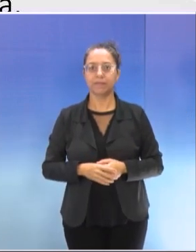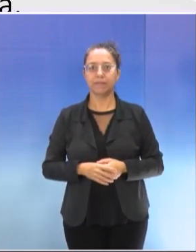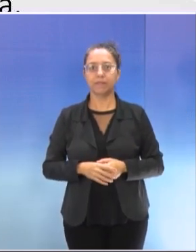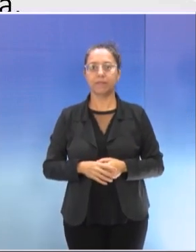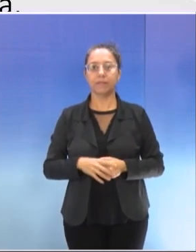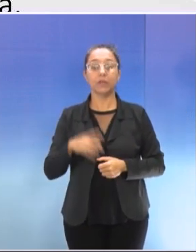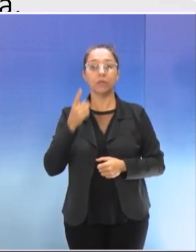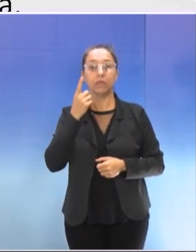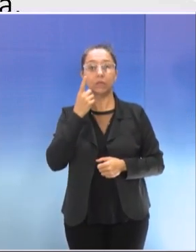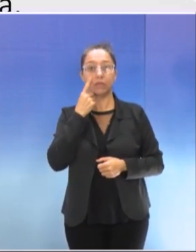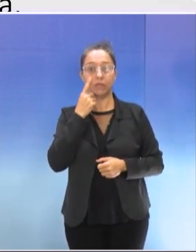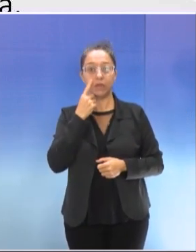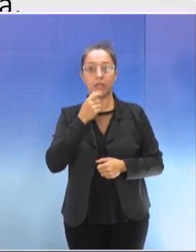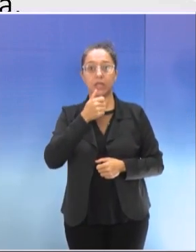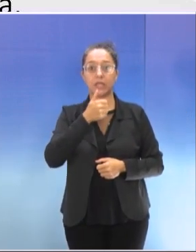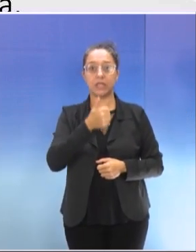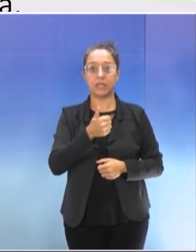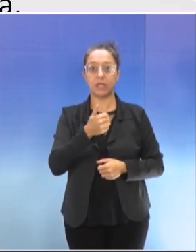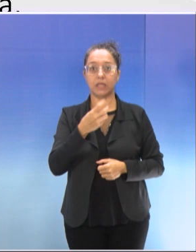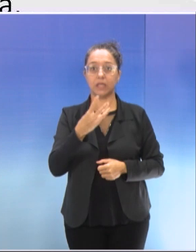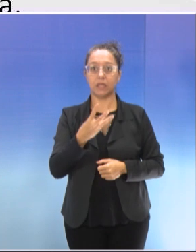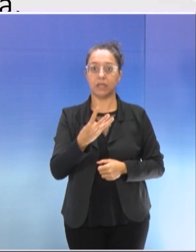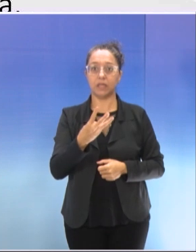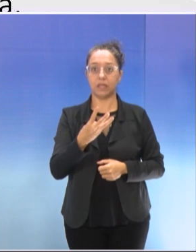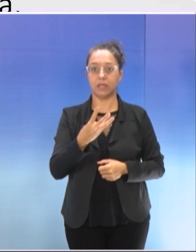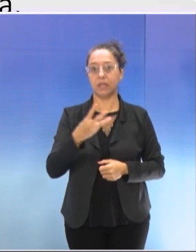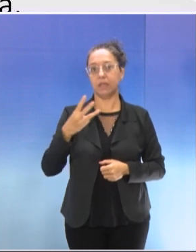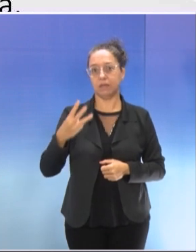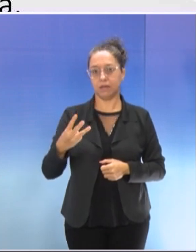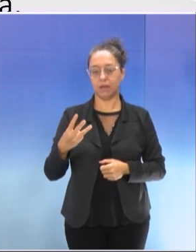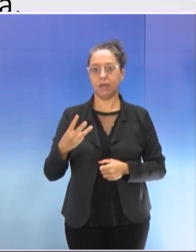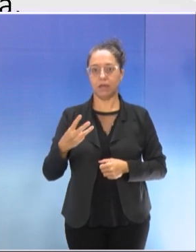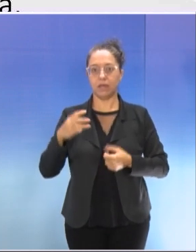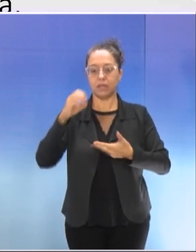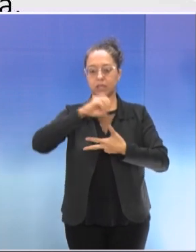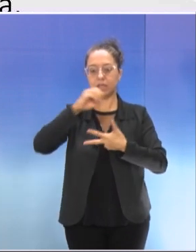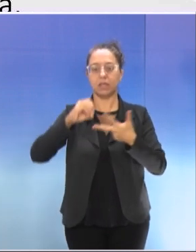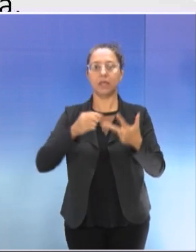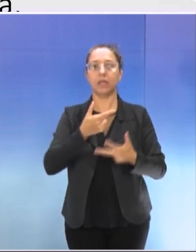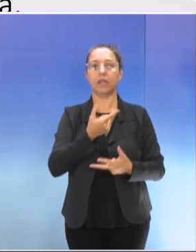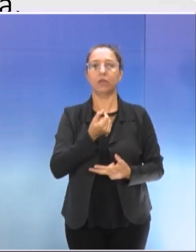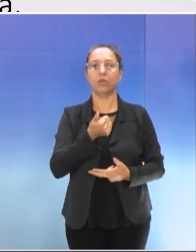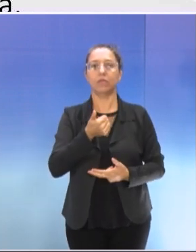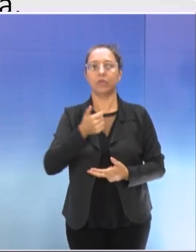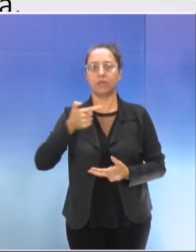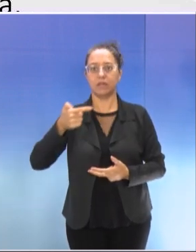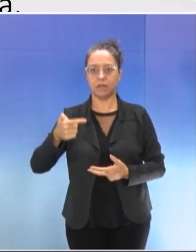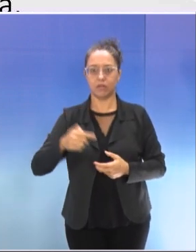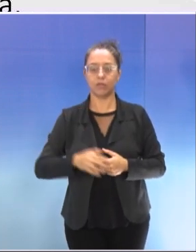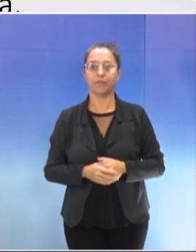item 133 do Enem 2017. Dados compilados por Jeremy